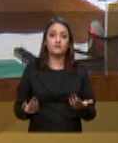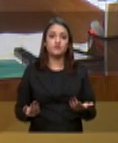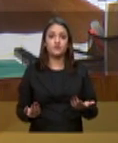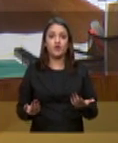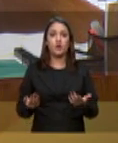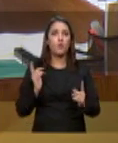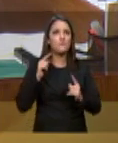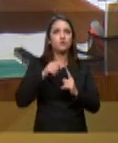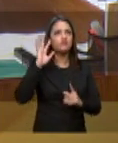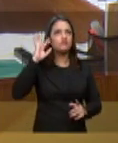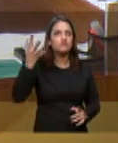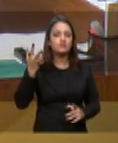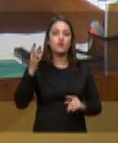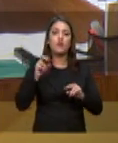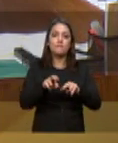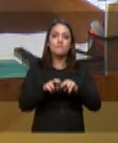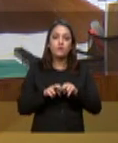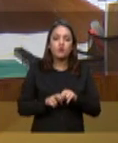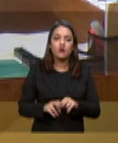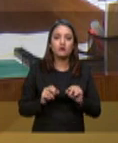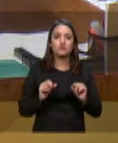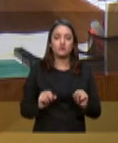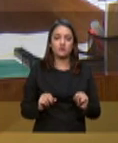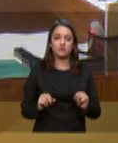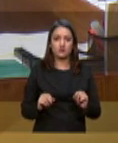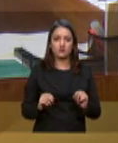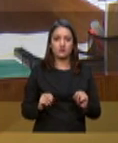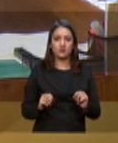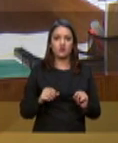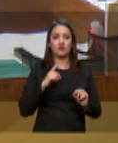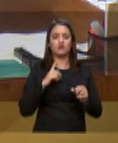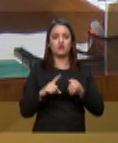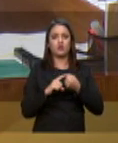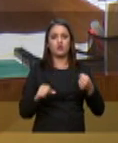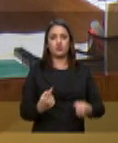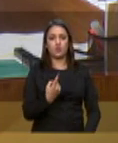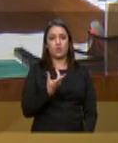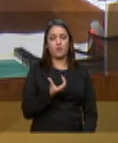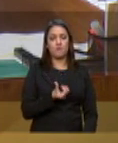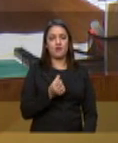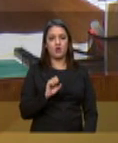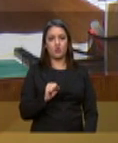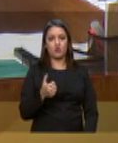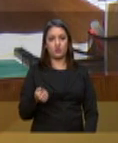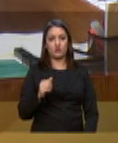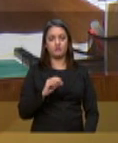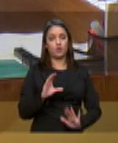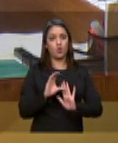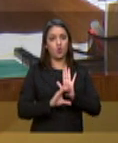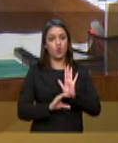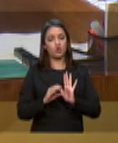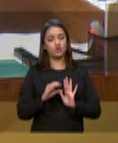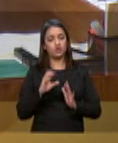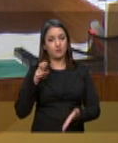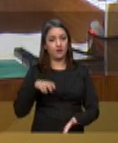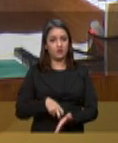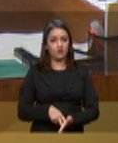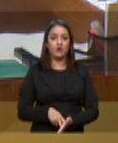tem sido estendido ao fato delituoso sancionado pelo artigo 168-A do Código Penal. Objeto em pauta,